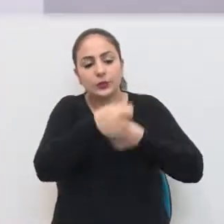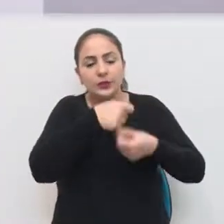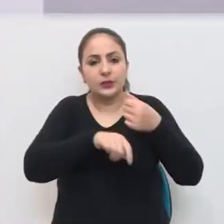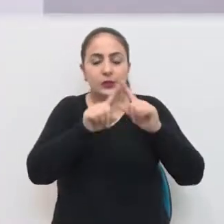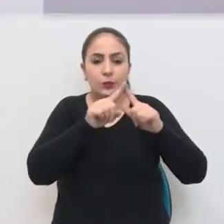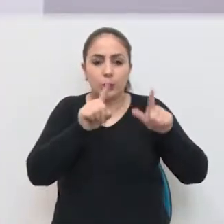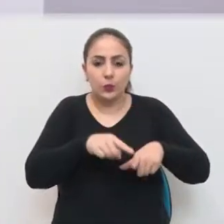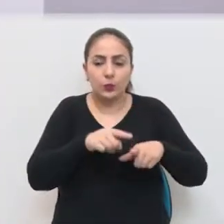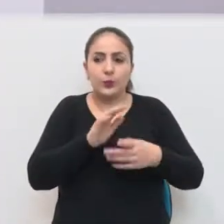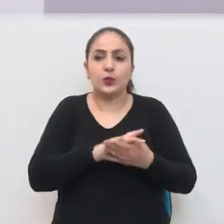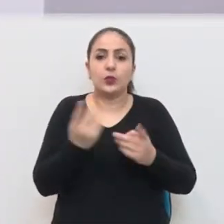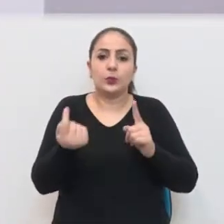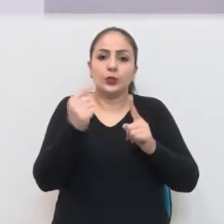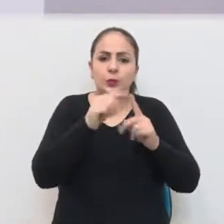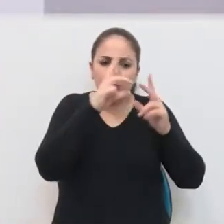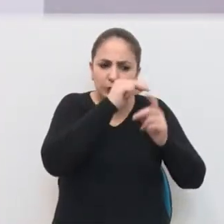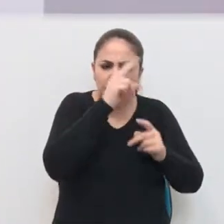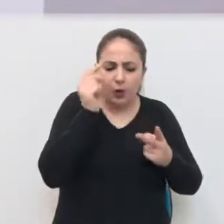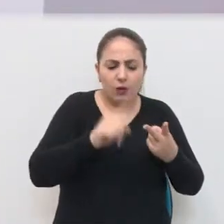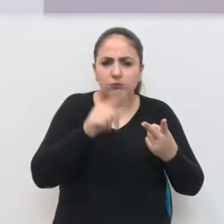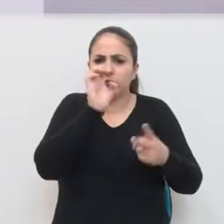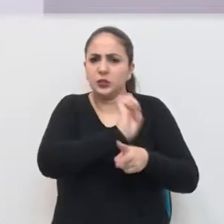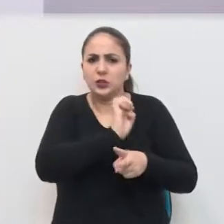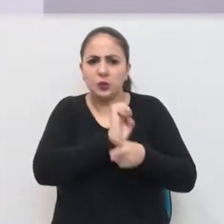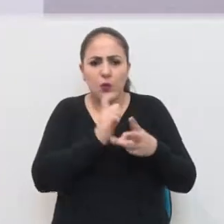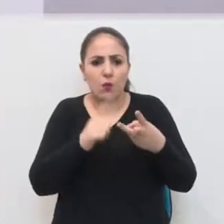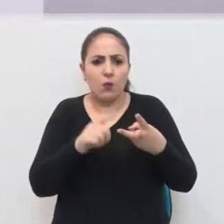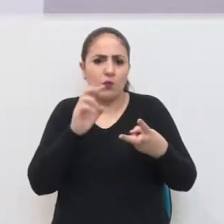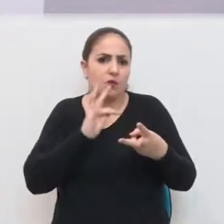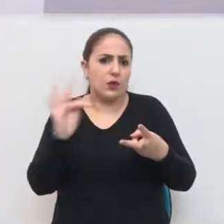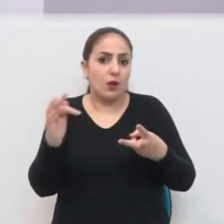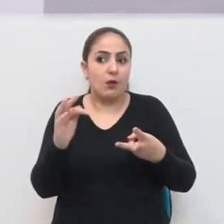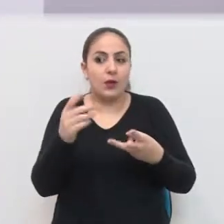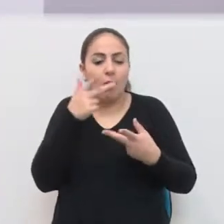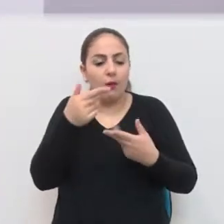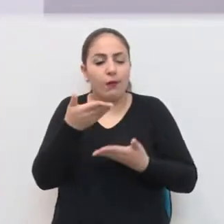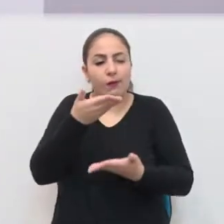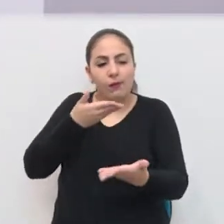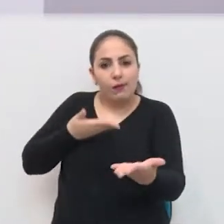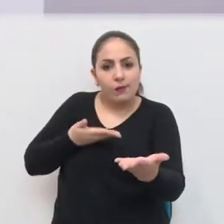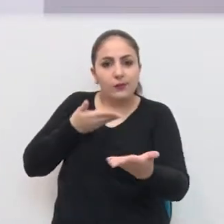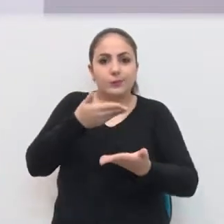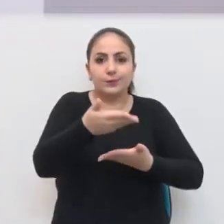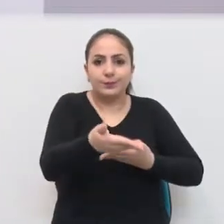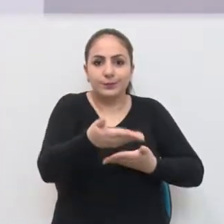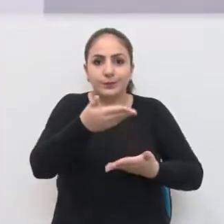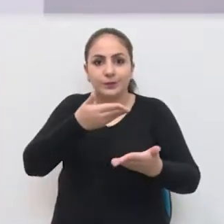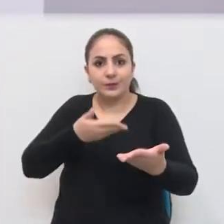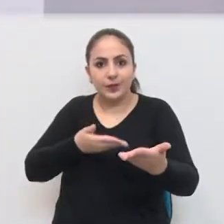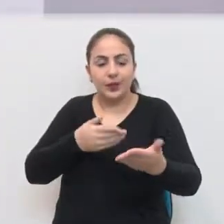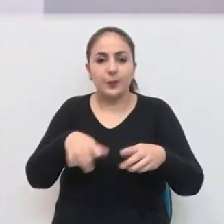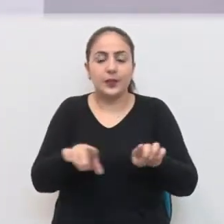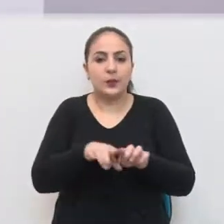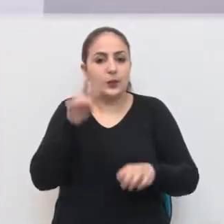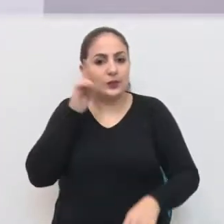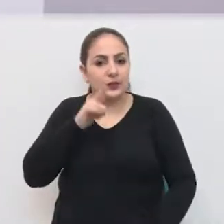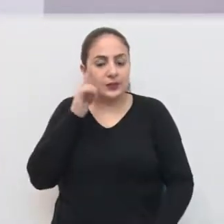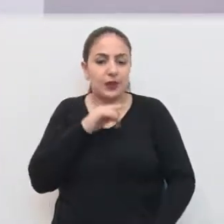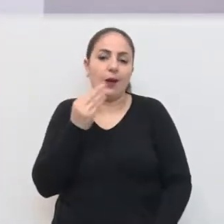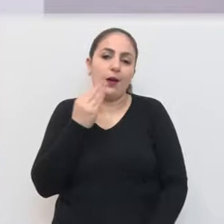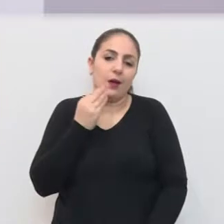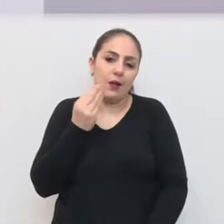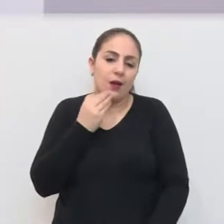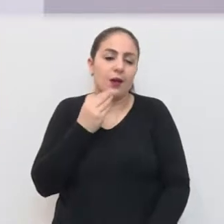vezes a administração pública, seja no âmbito municipal, estadual ou federal, como moeda de troca para a composição de maiorias nos poderes